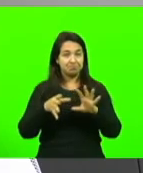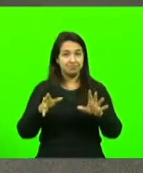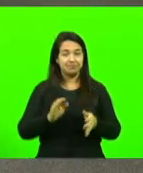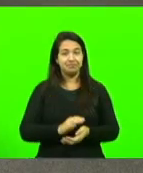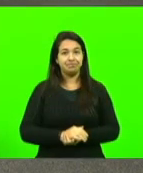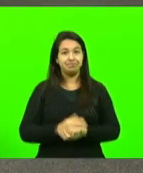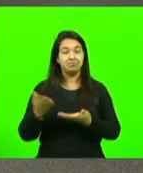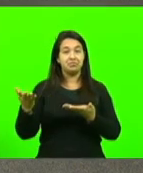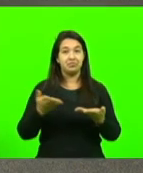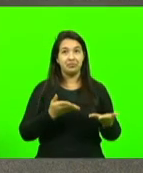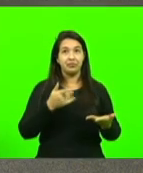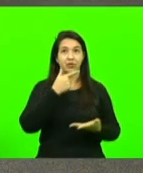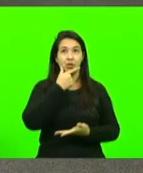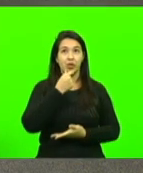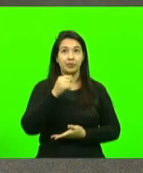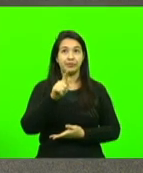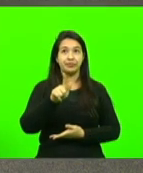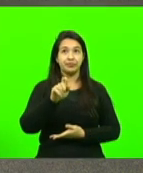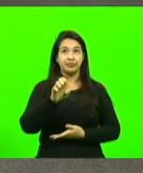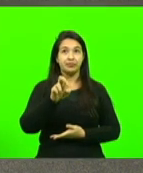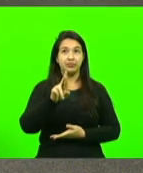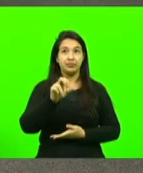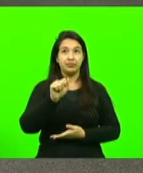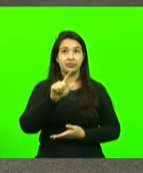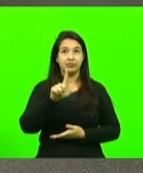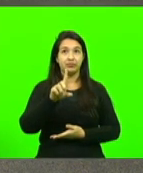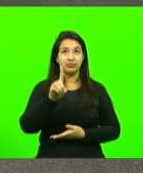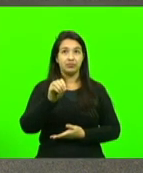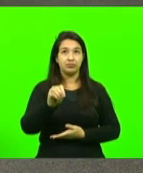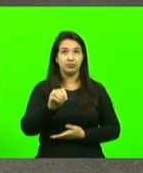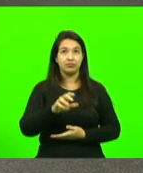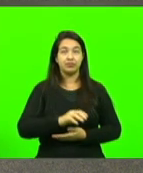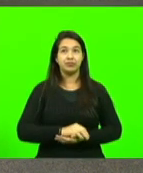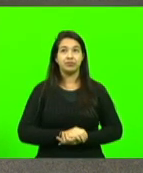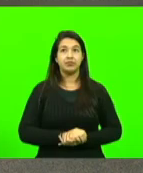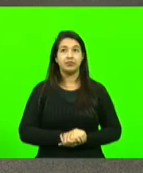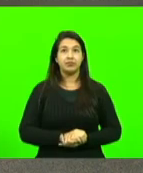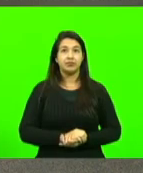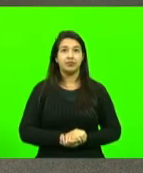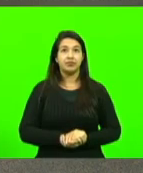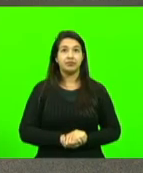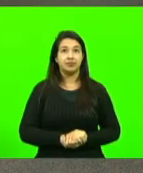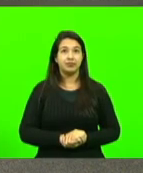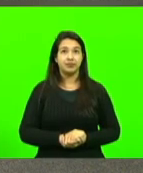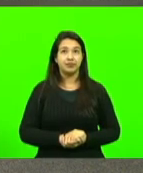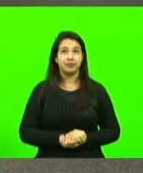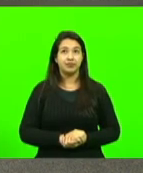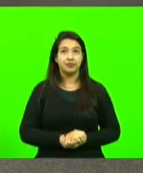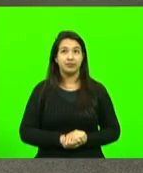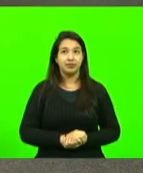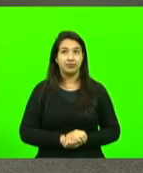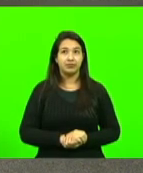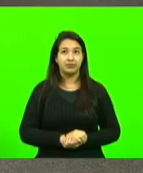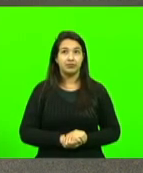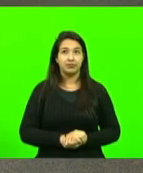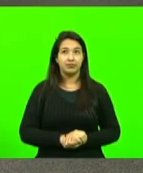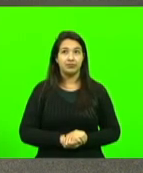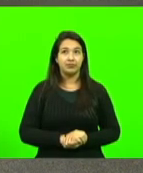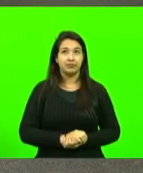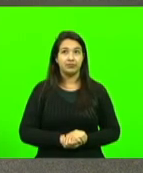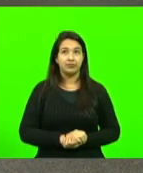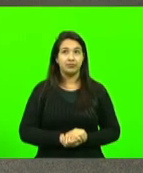sua manifestação e eu aviso quando estiver Encerrando o tempo E aí Tá